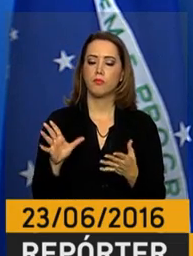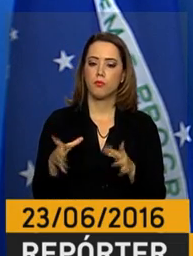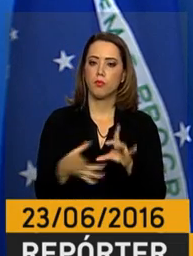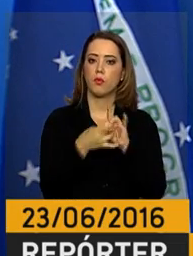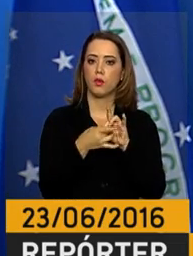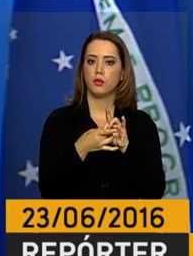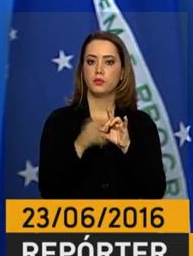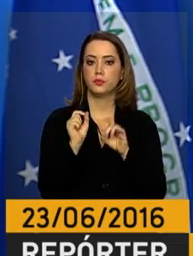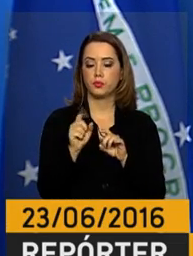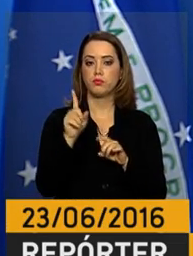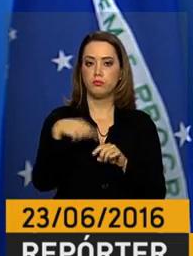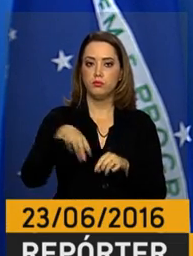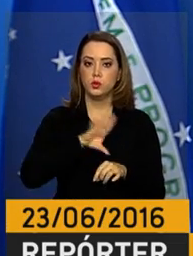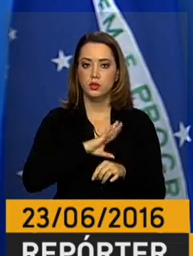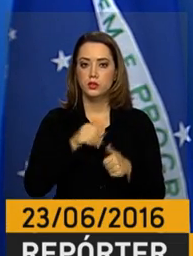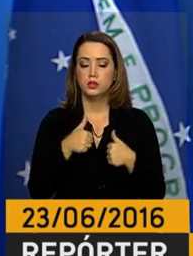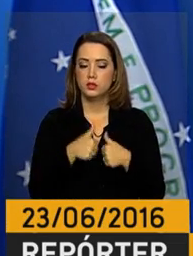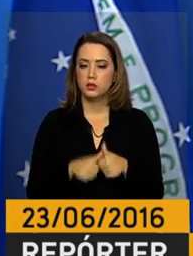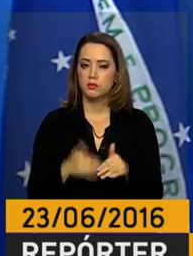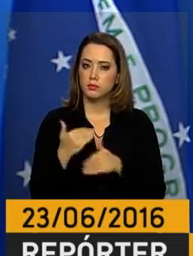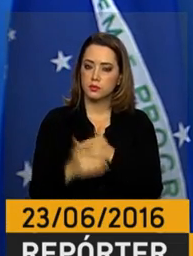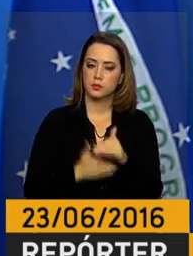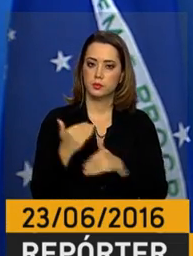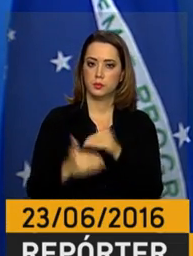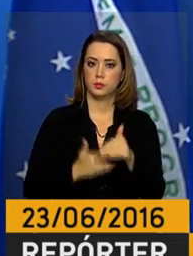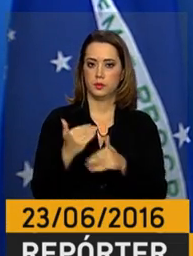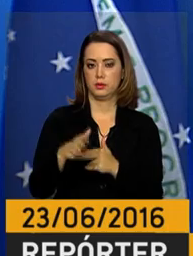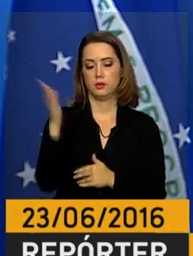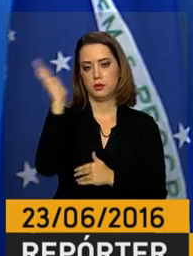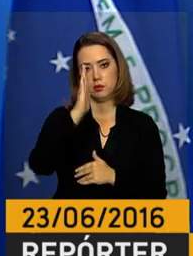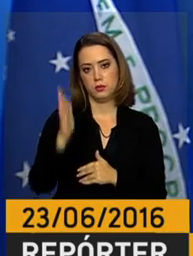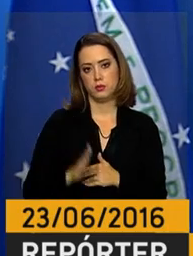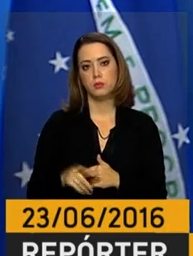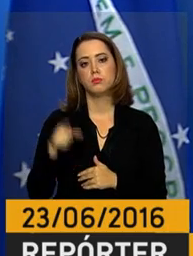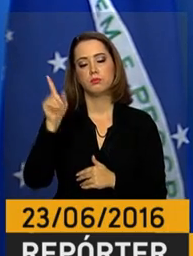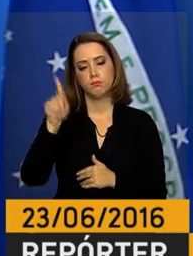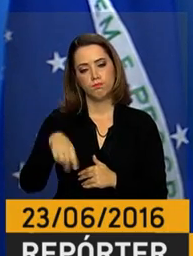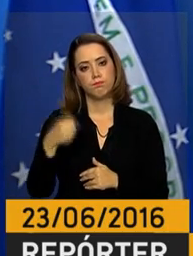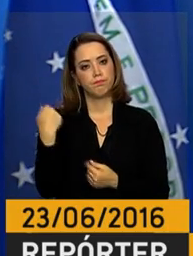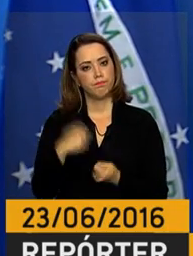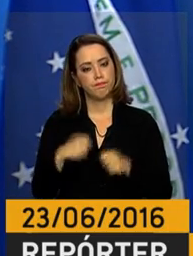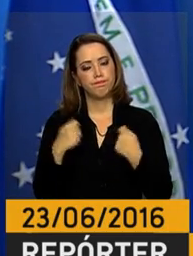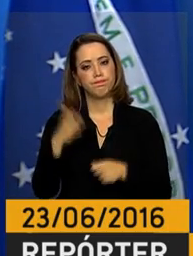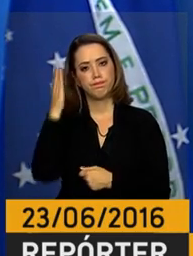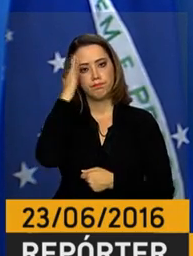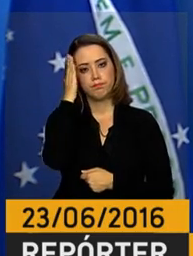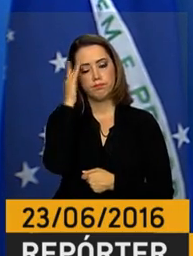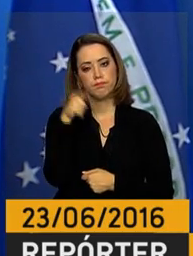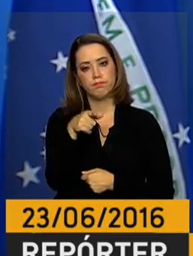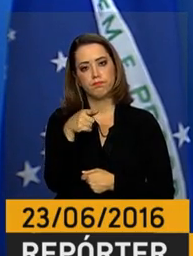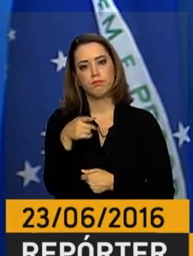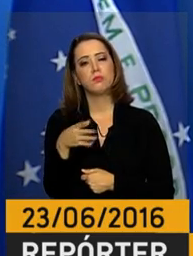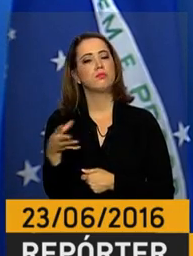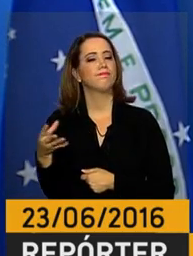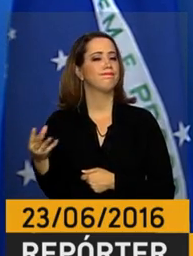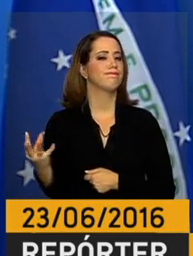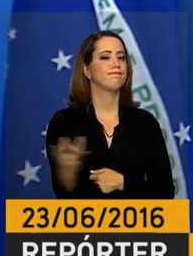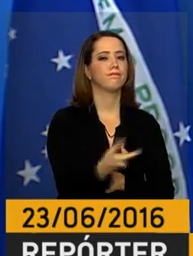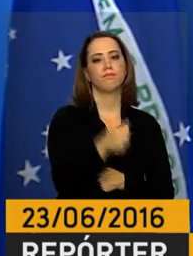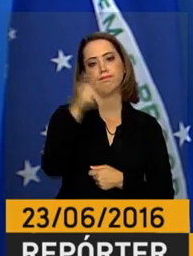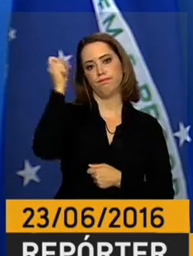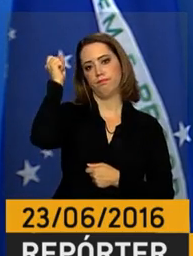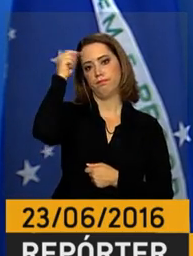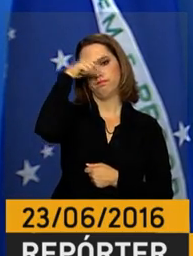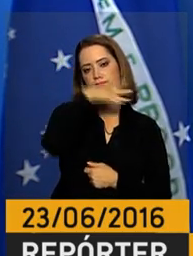importante estamos passando no Brasil é preciso reconhecer momentos de grandes dificuldades o